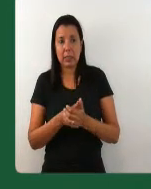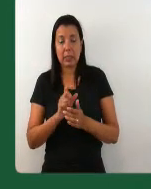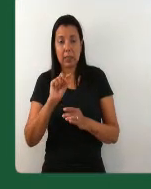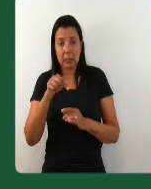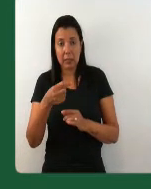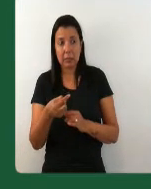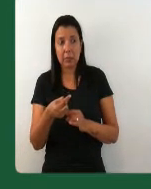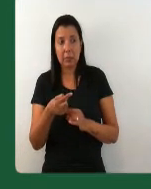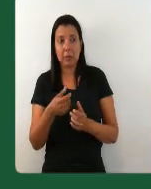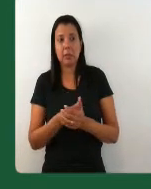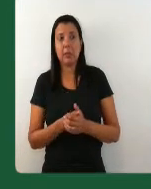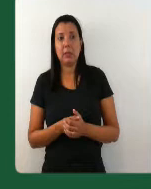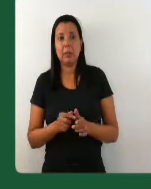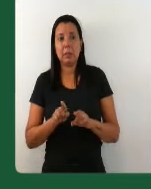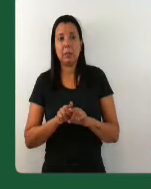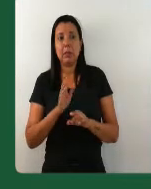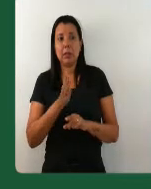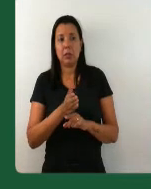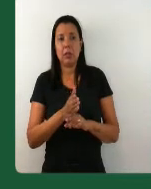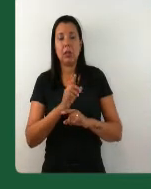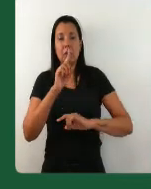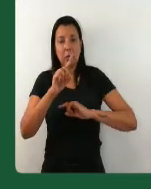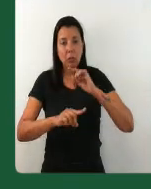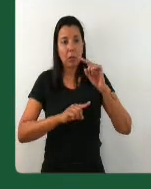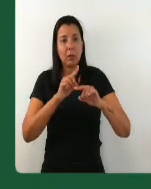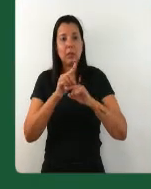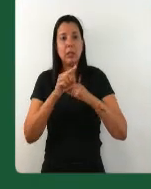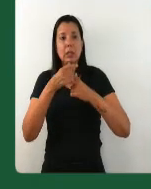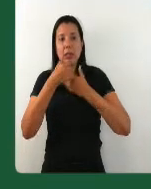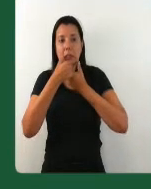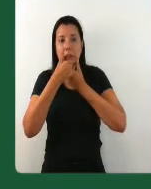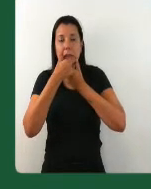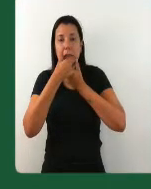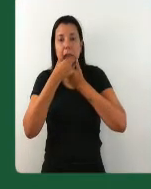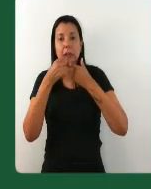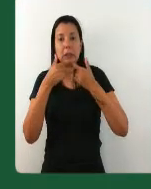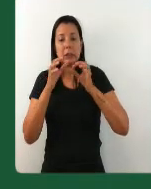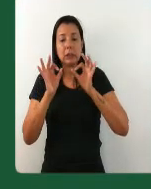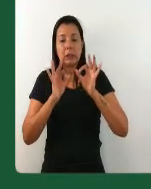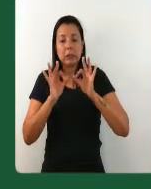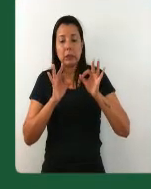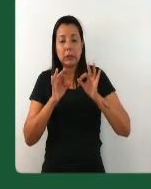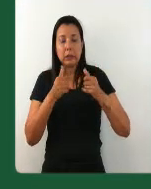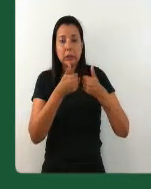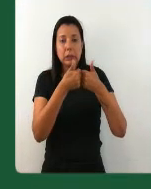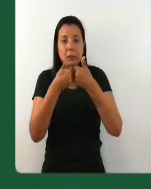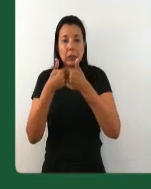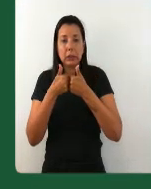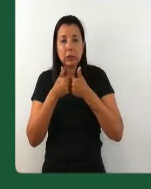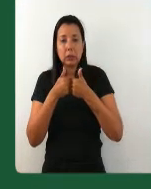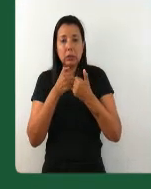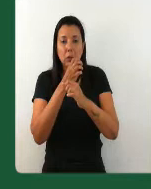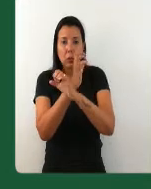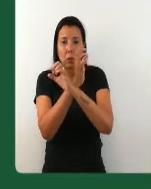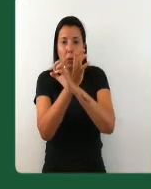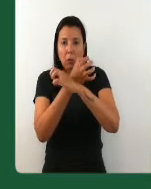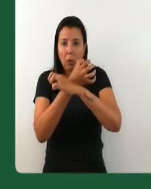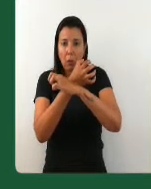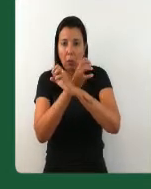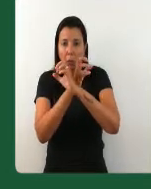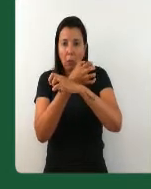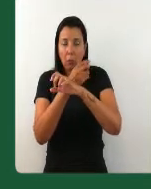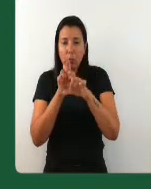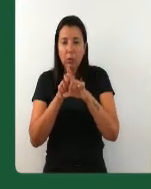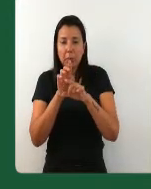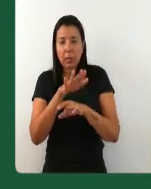depois pós-operatório, já com o avanço da maxila e as placas locadas no osso, na